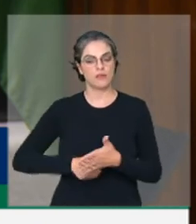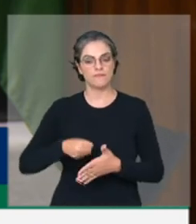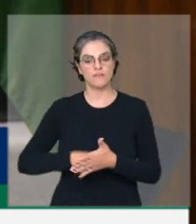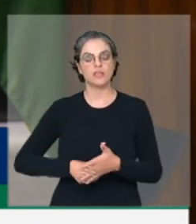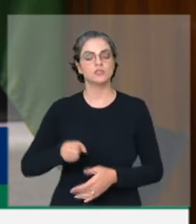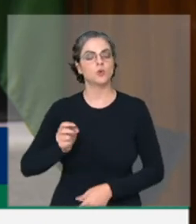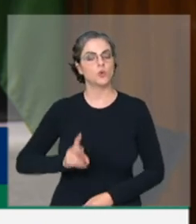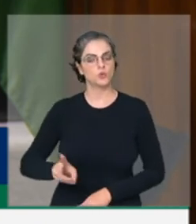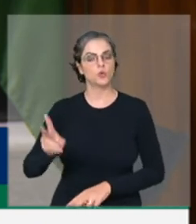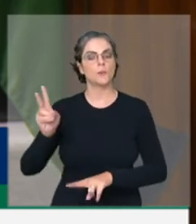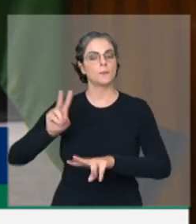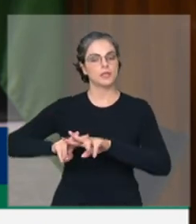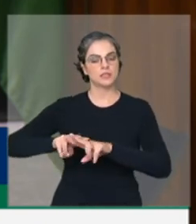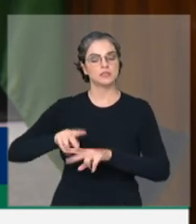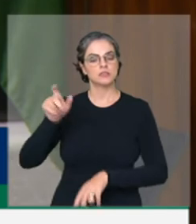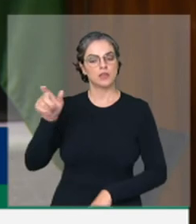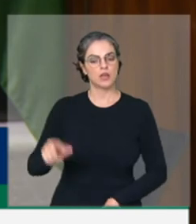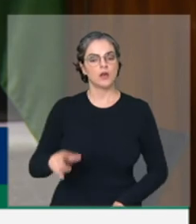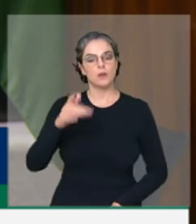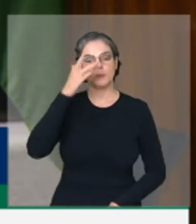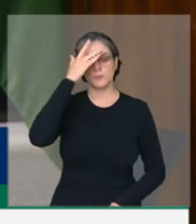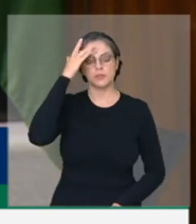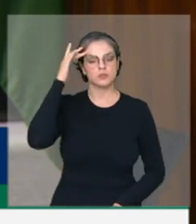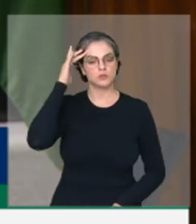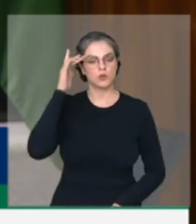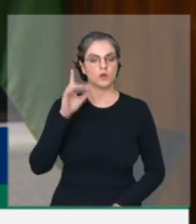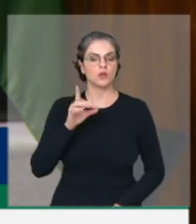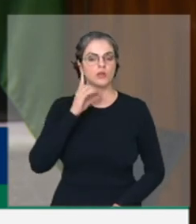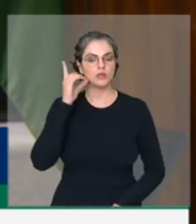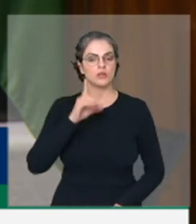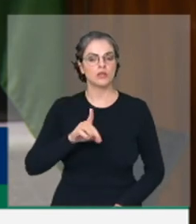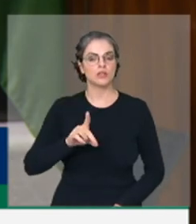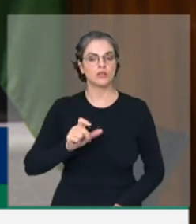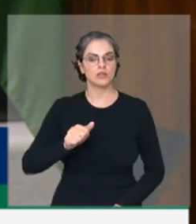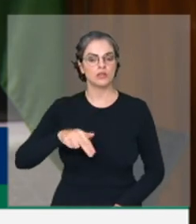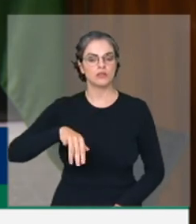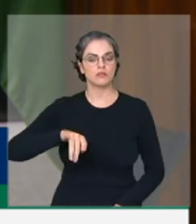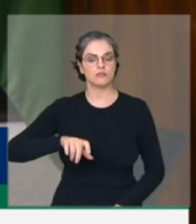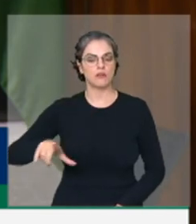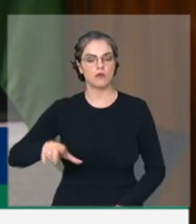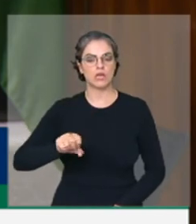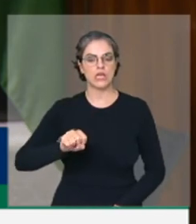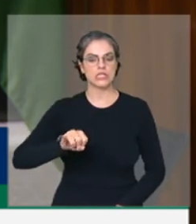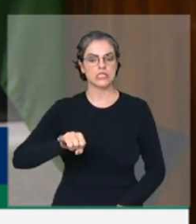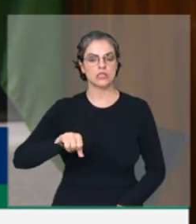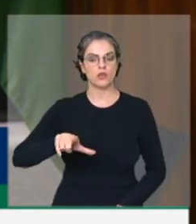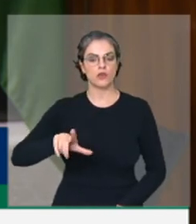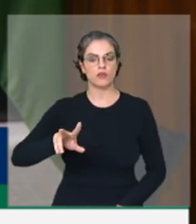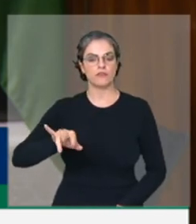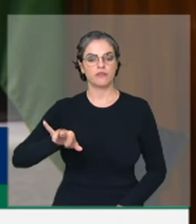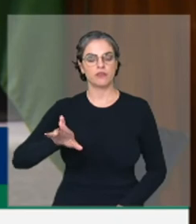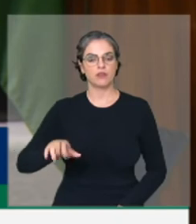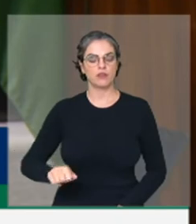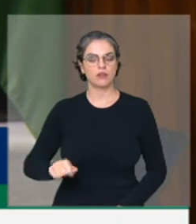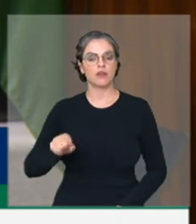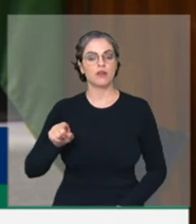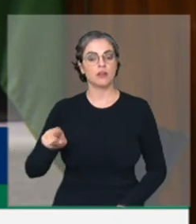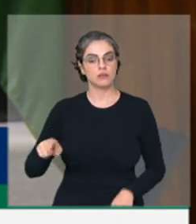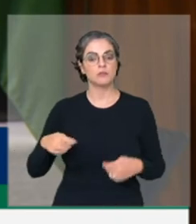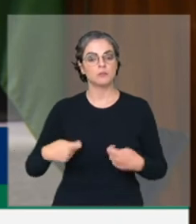prisão do indivíduo Daniel Silveira, defende a sua imediata